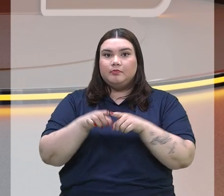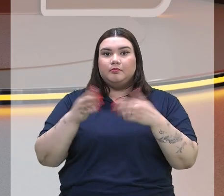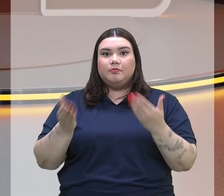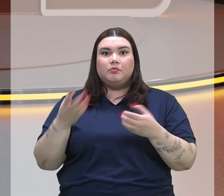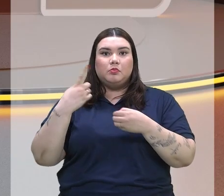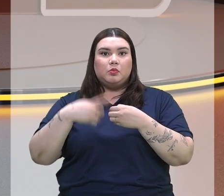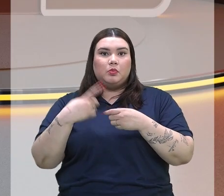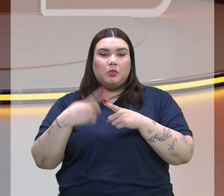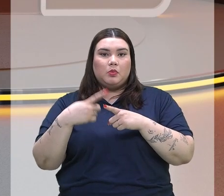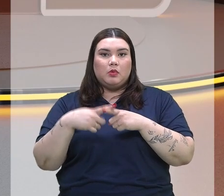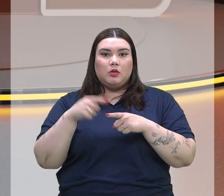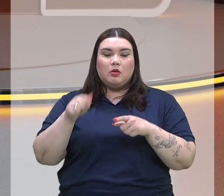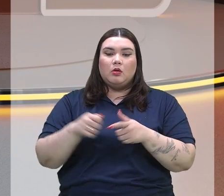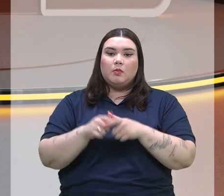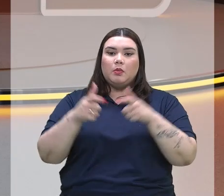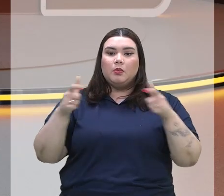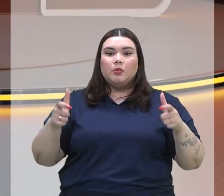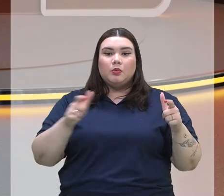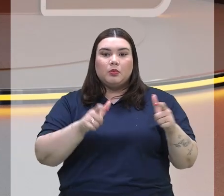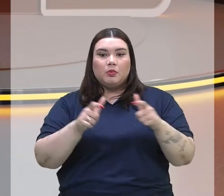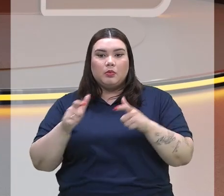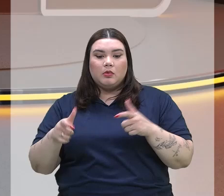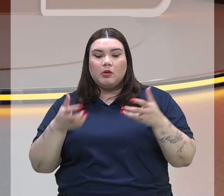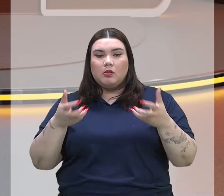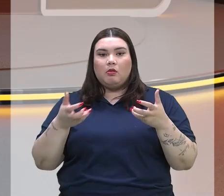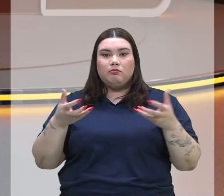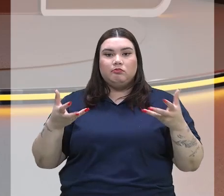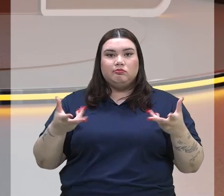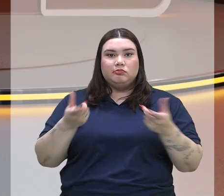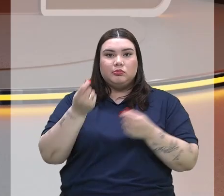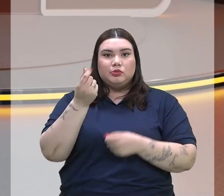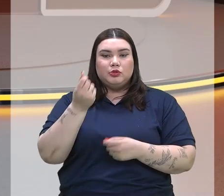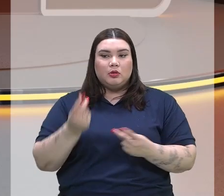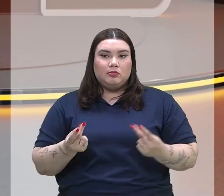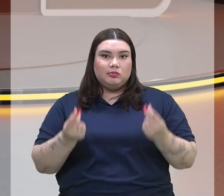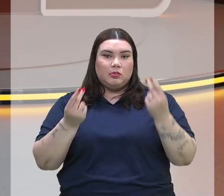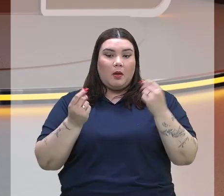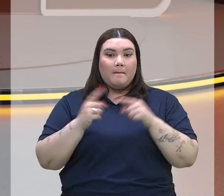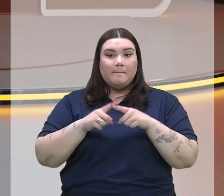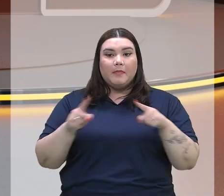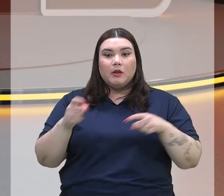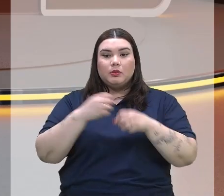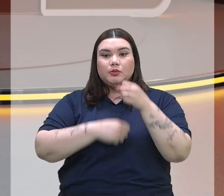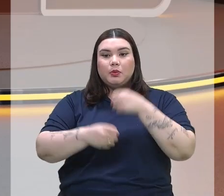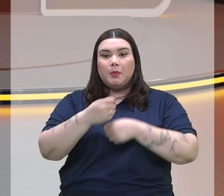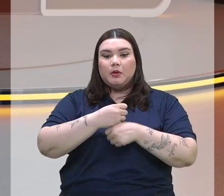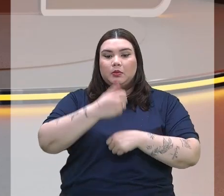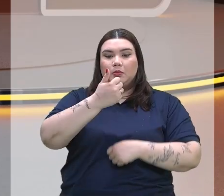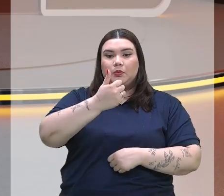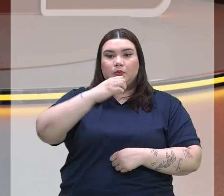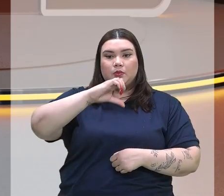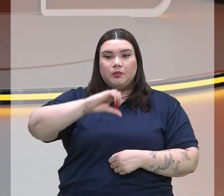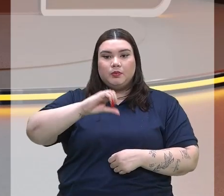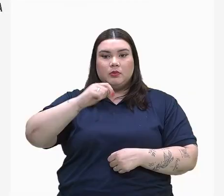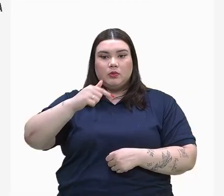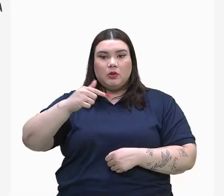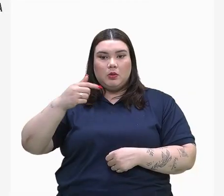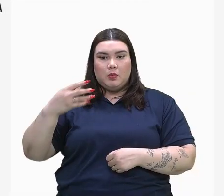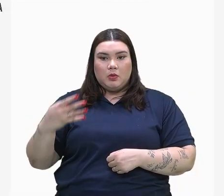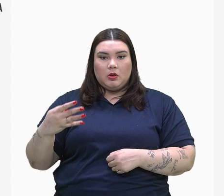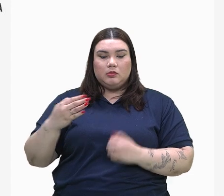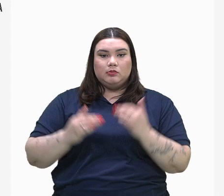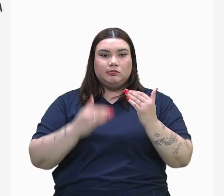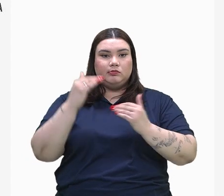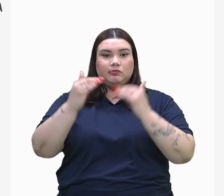extensão territorial, e queria-se o quê? Riquezas. Mas em 1974, o que a gente também vai observar nesse